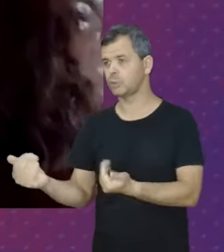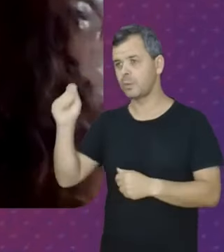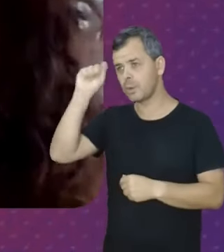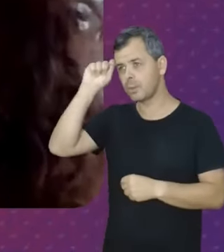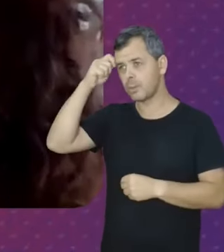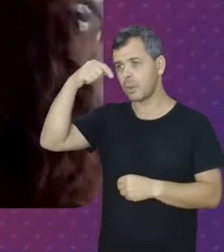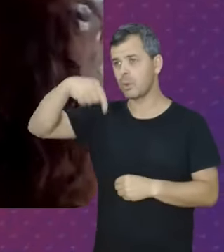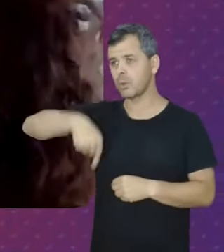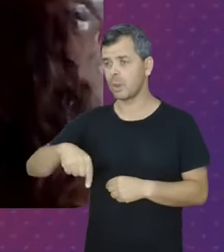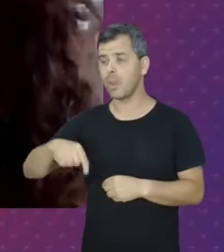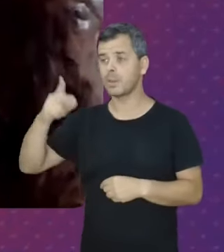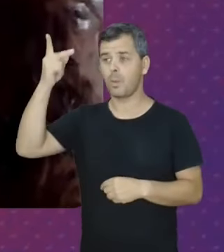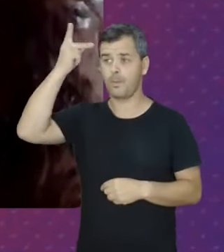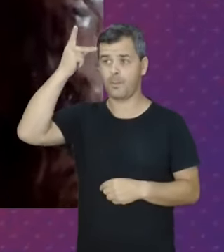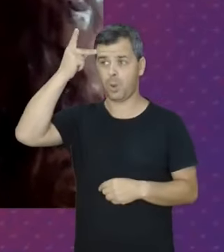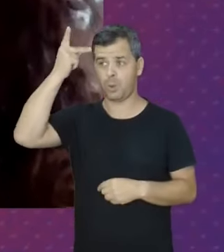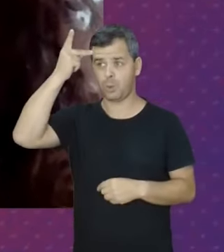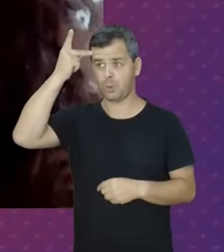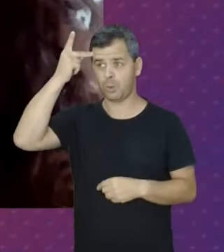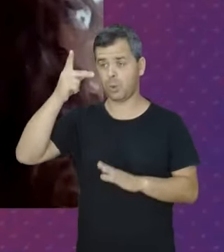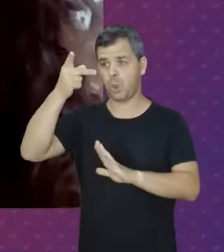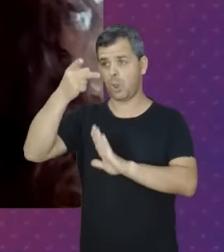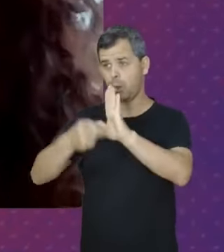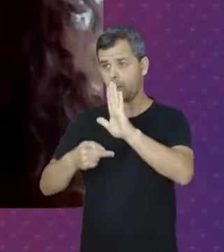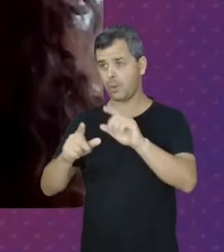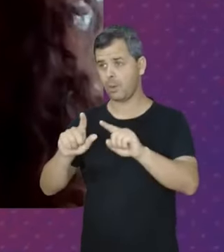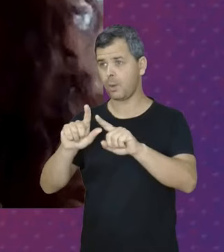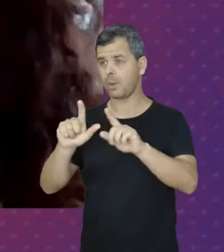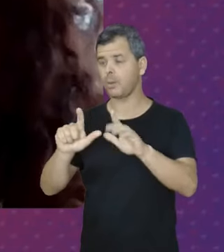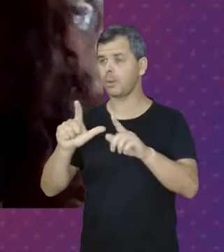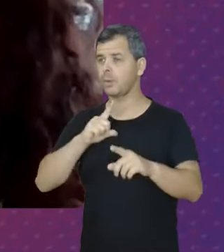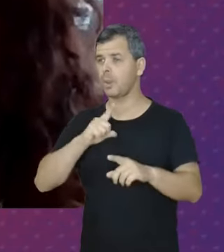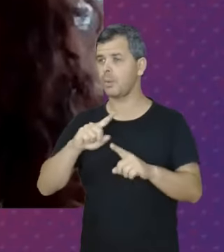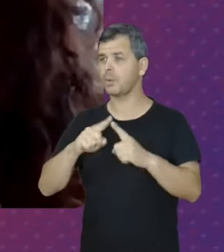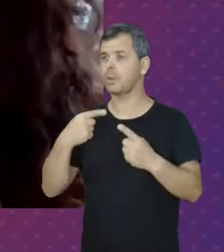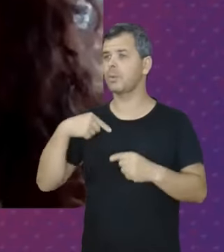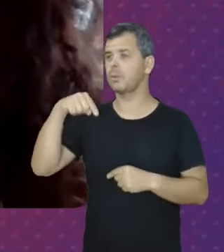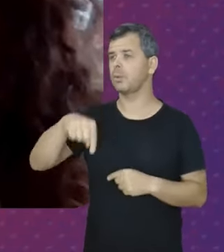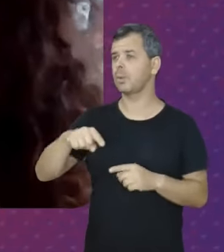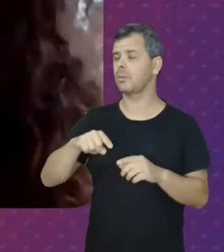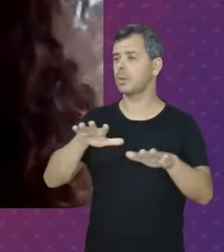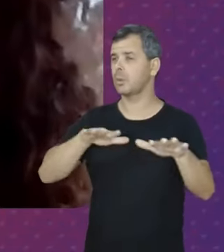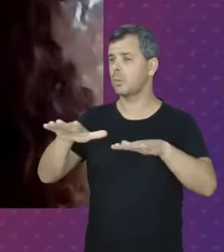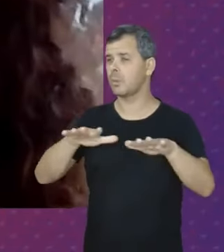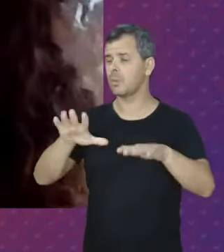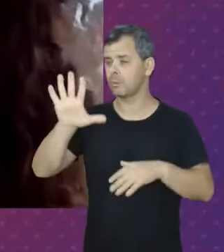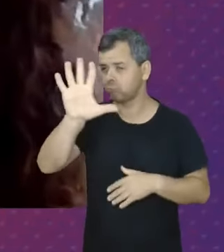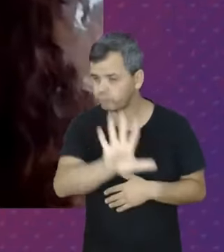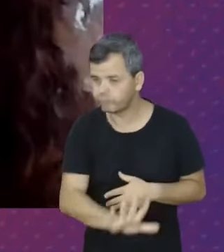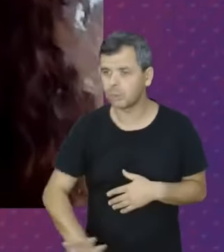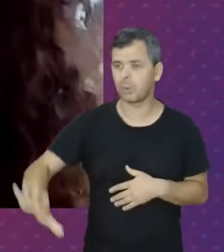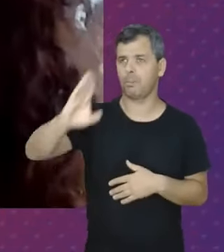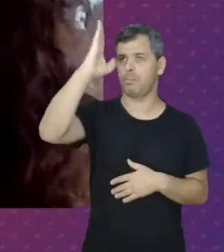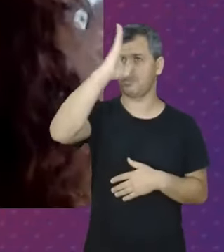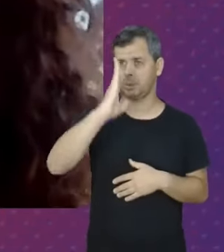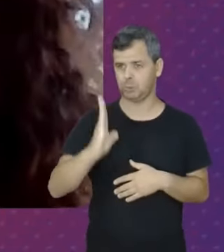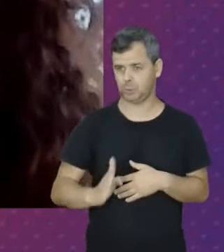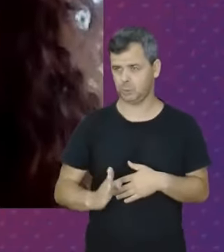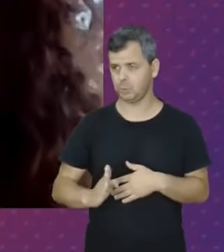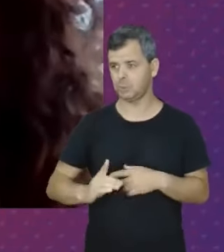Estou aqui em São Bernardo. O projeto tem uma atuação aqui em São Bernardo do Campo, mas o movimento é nacional. O Movimento